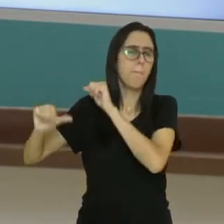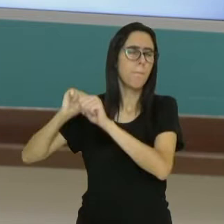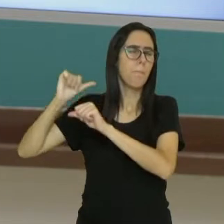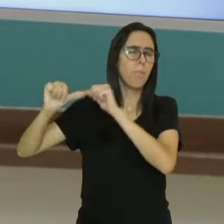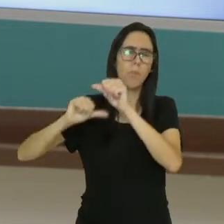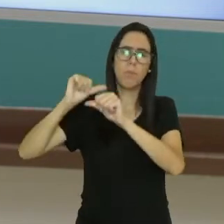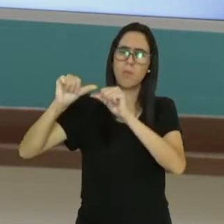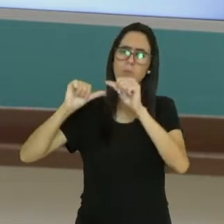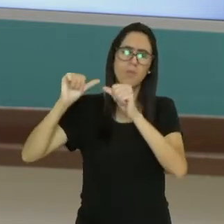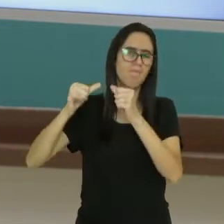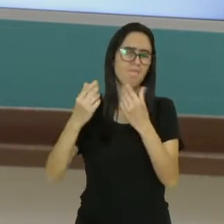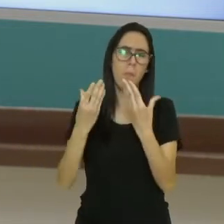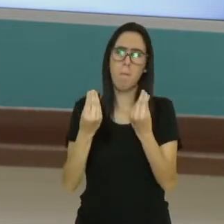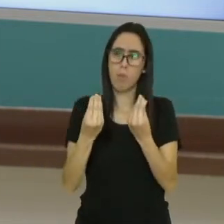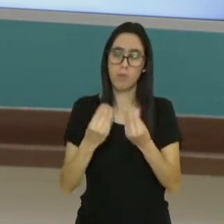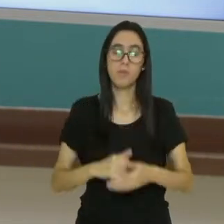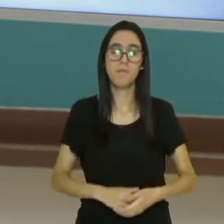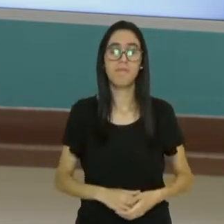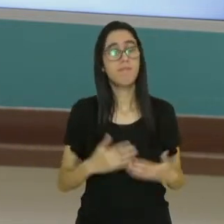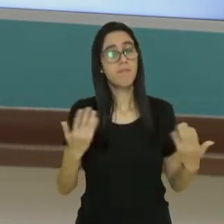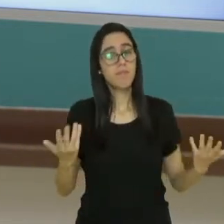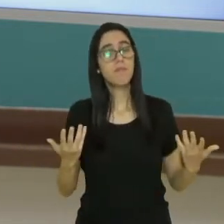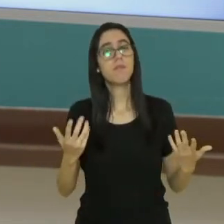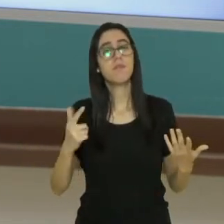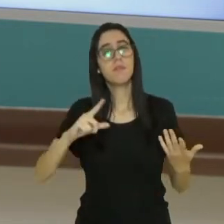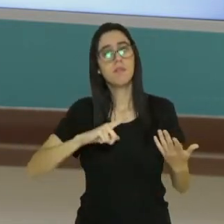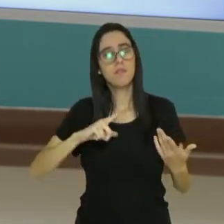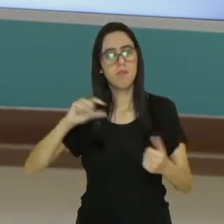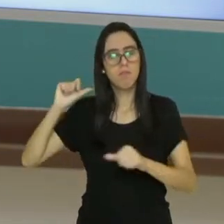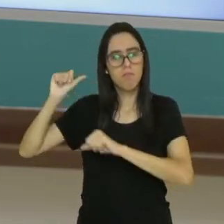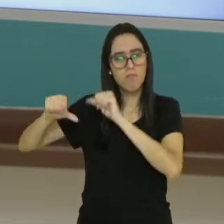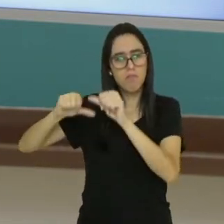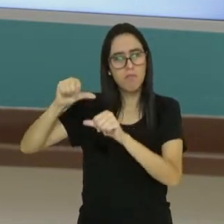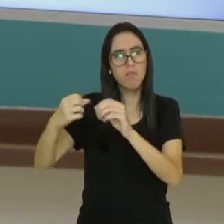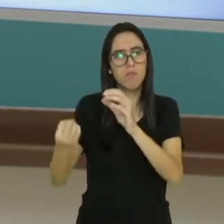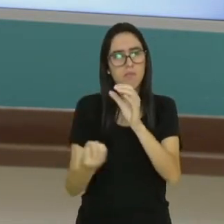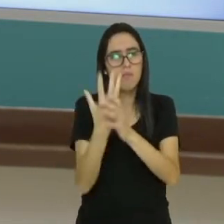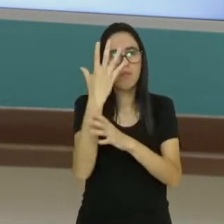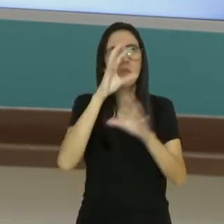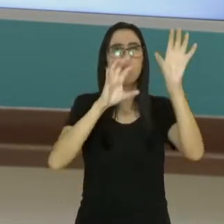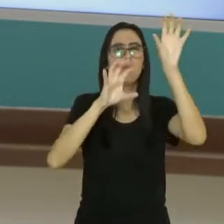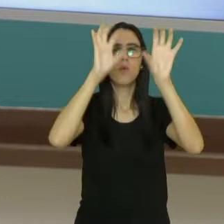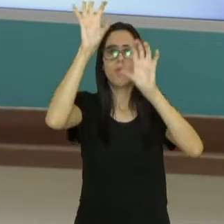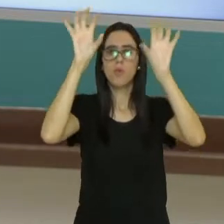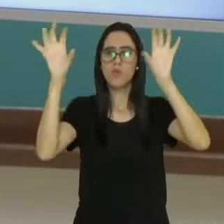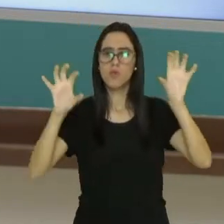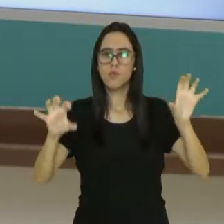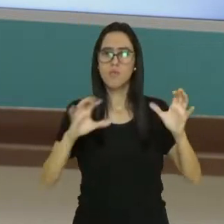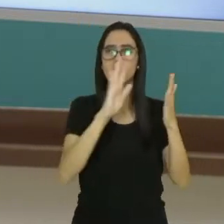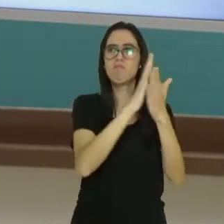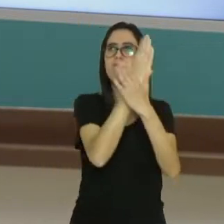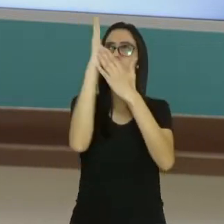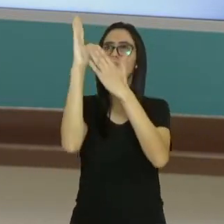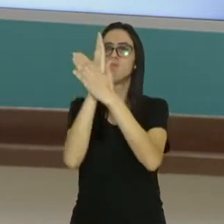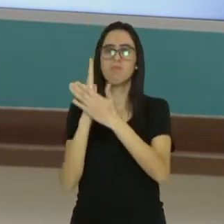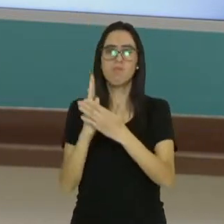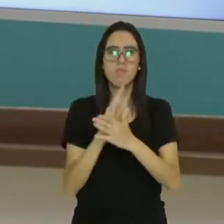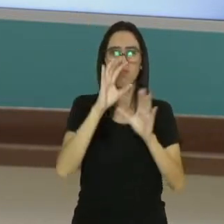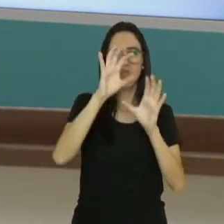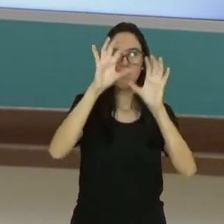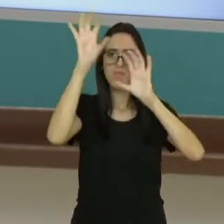aconteceram. E quando as mudanças de formação dos continentes, de distribuição dos